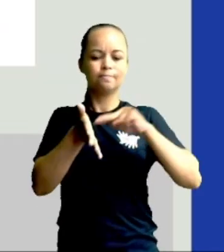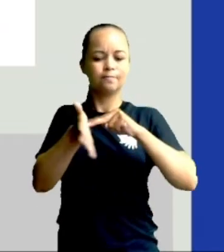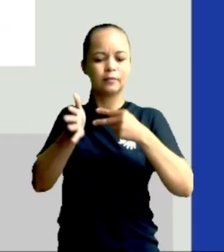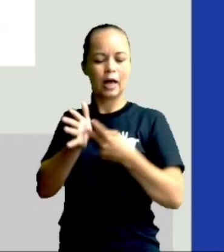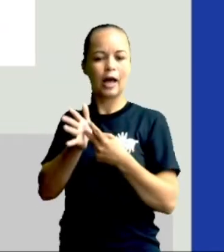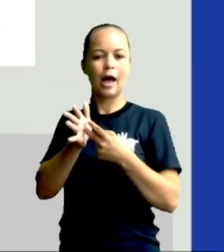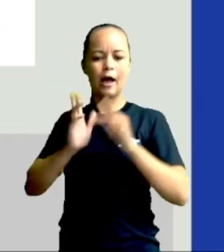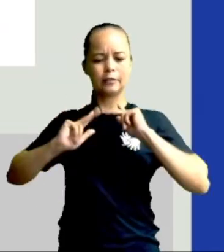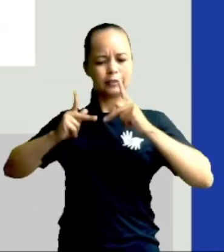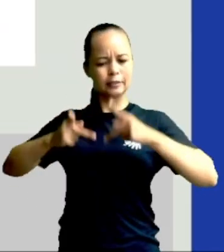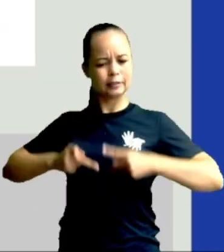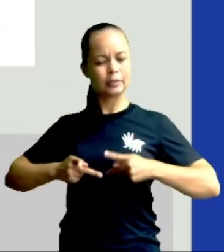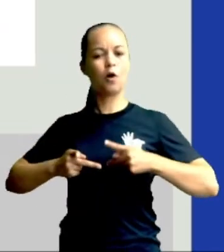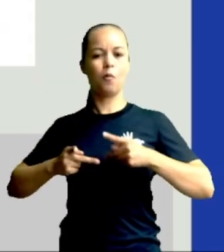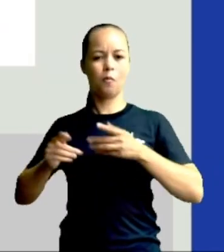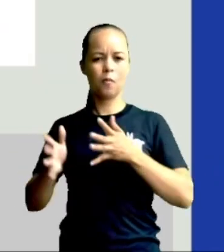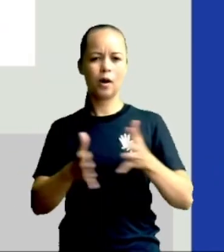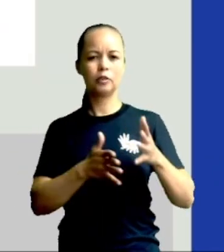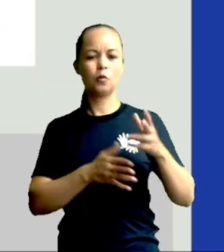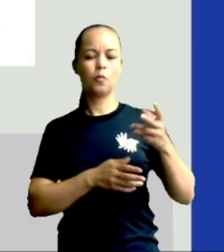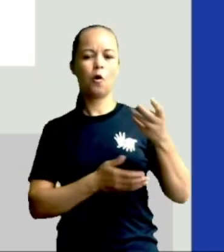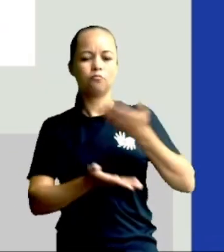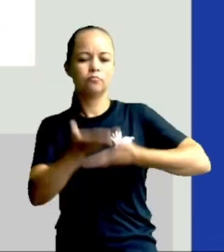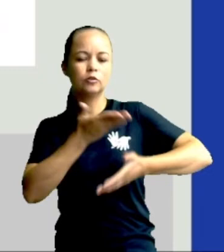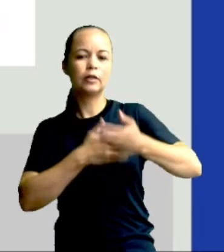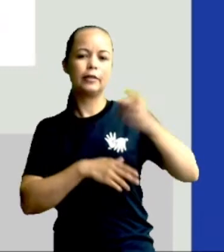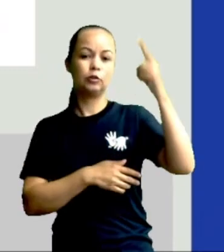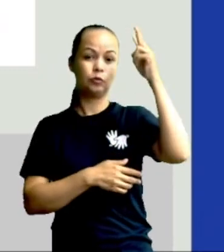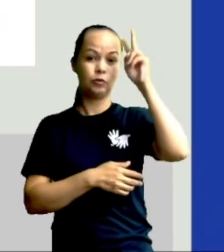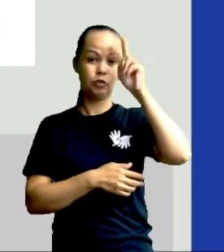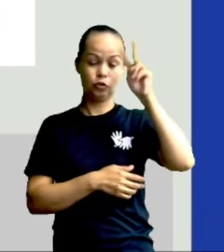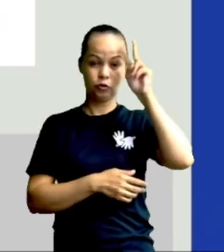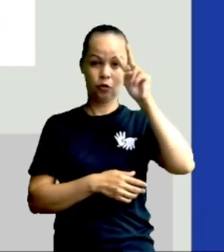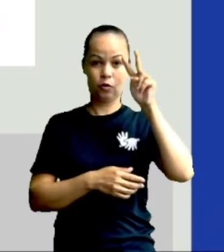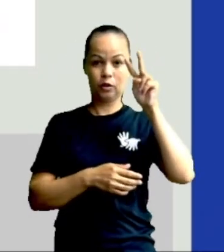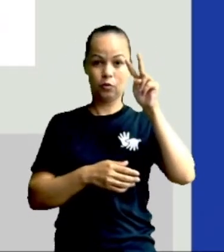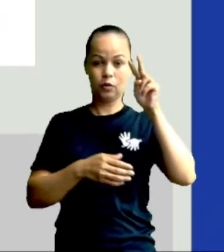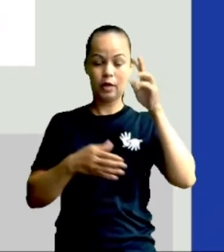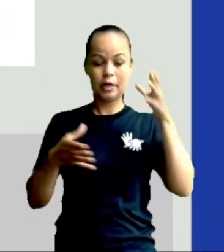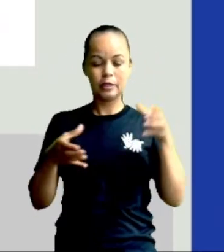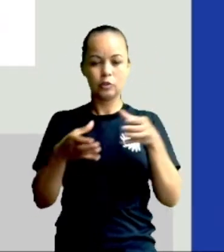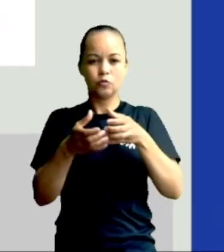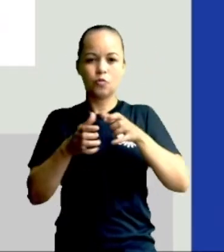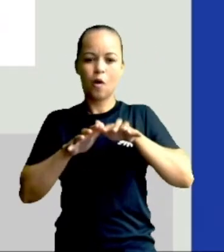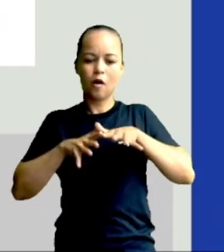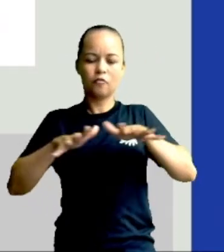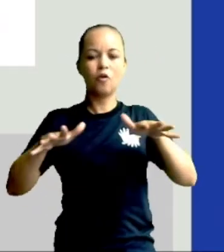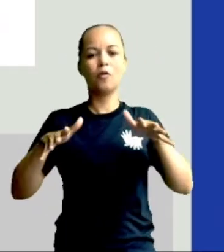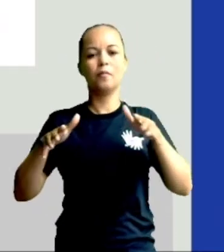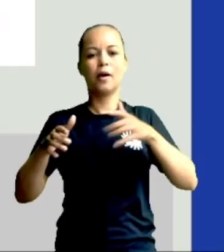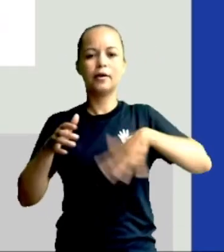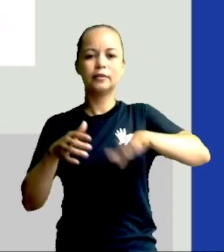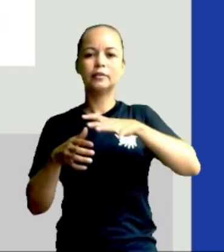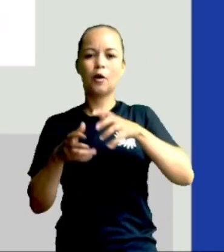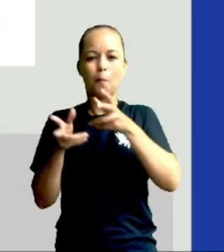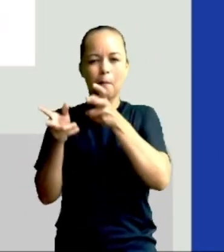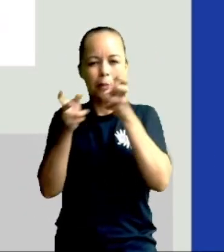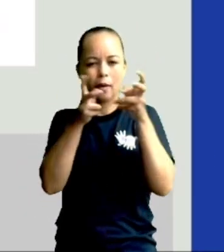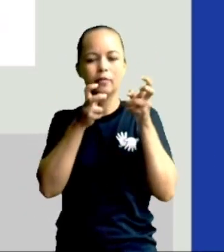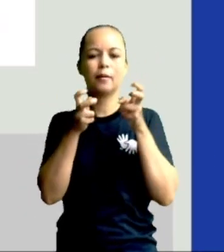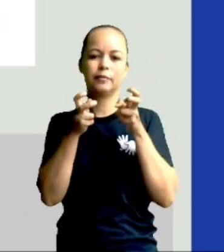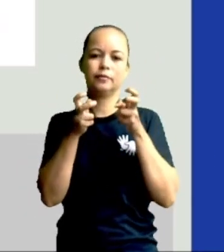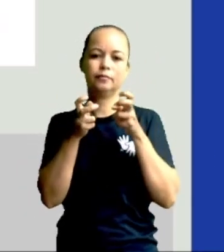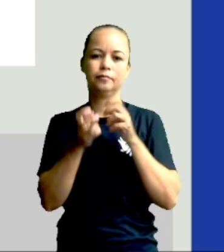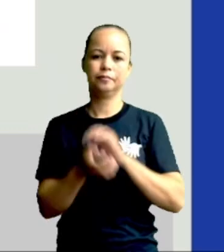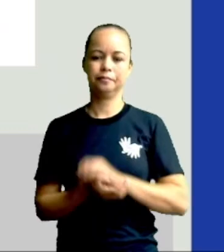humana sobre o processo histórico de sua formação e percepção.